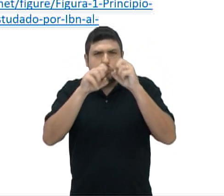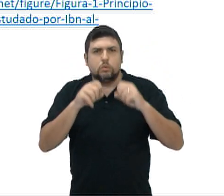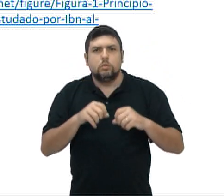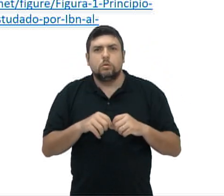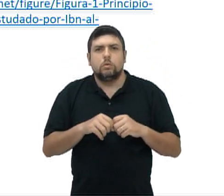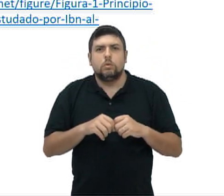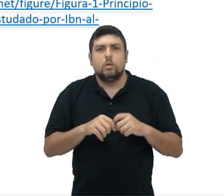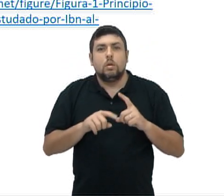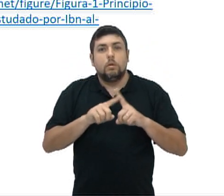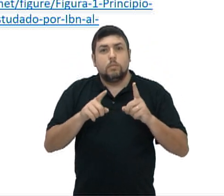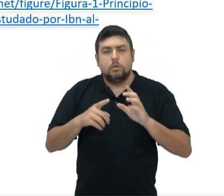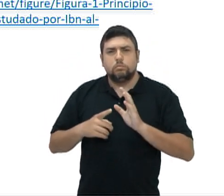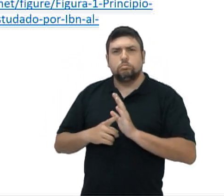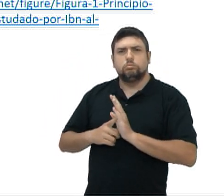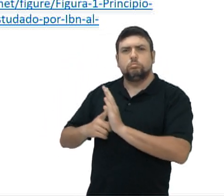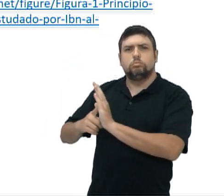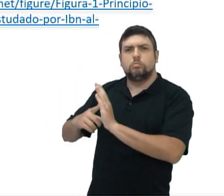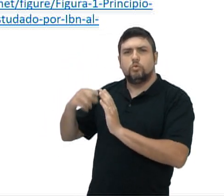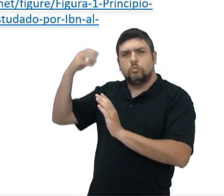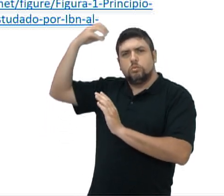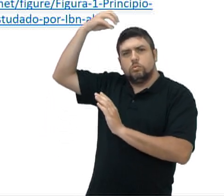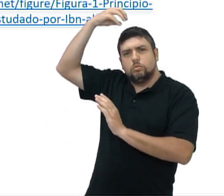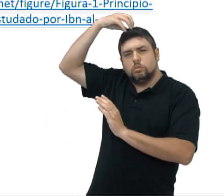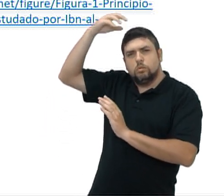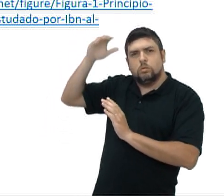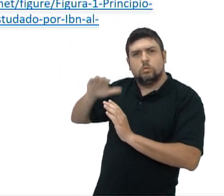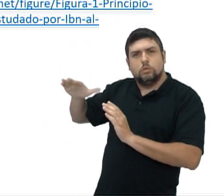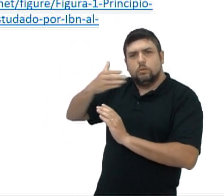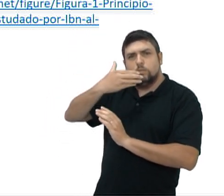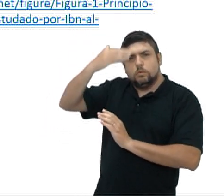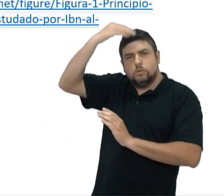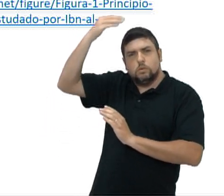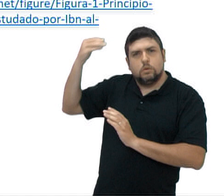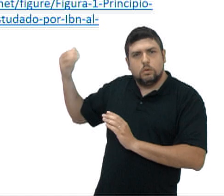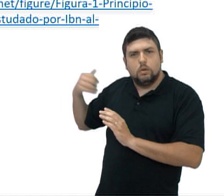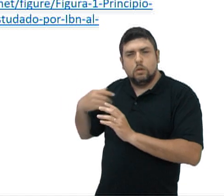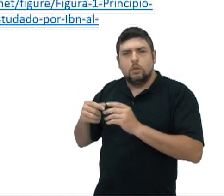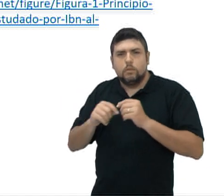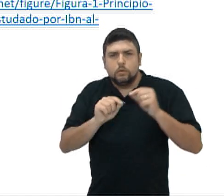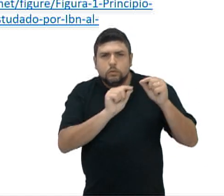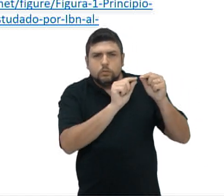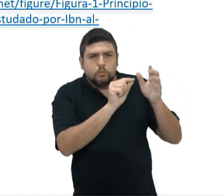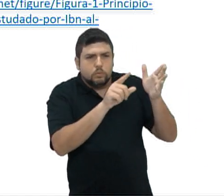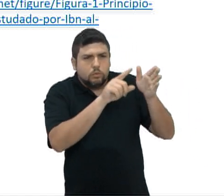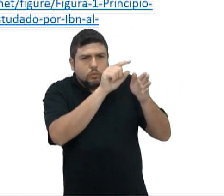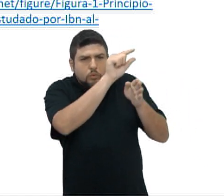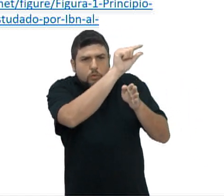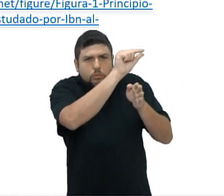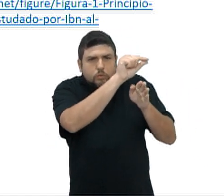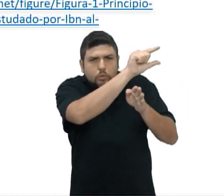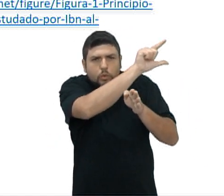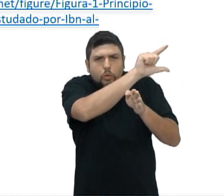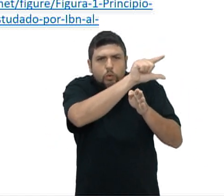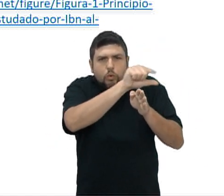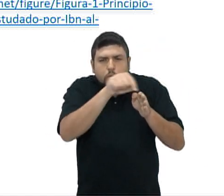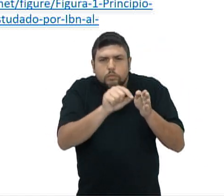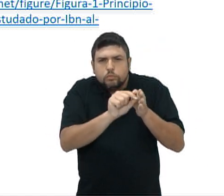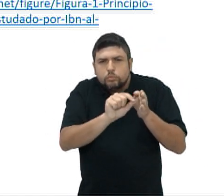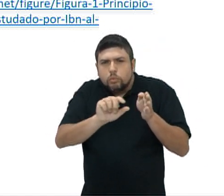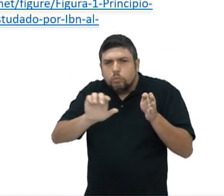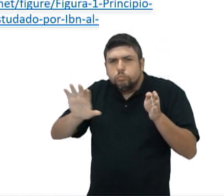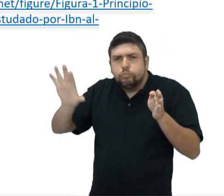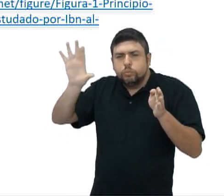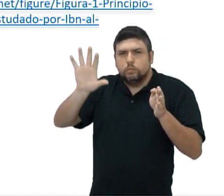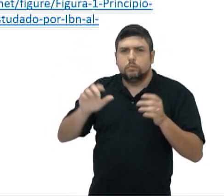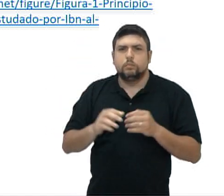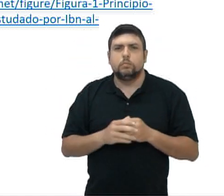os califas que você tinha essa característica da luz. Um dos aspectos que ele fez dentro da câmara escura foi